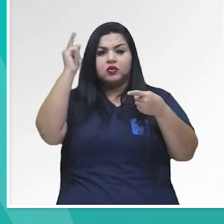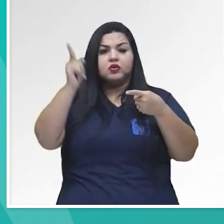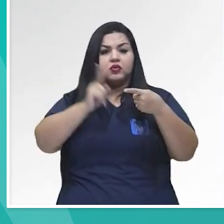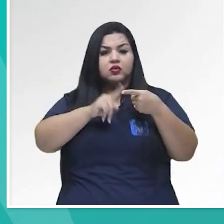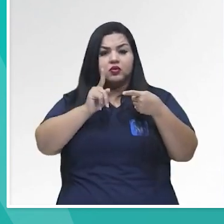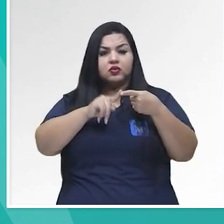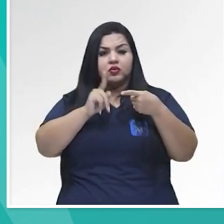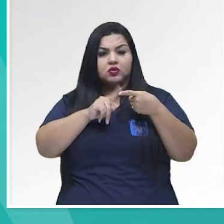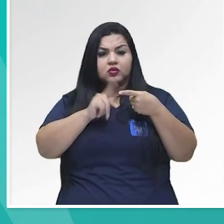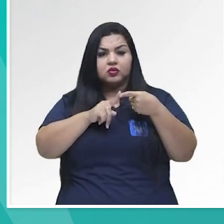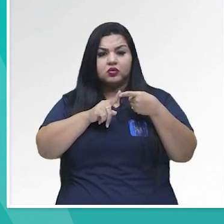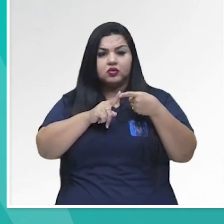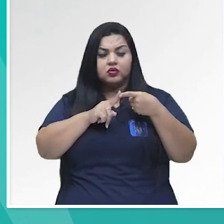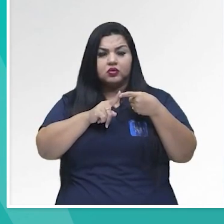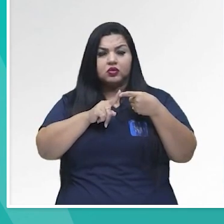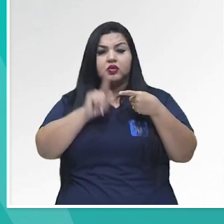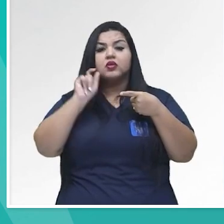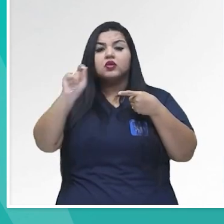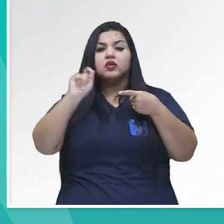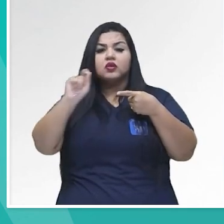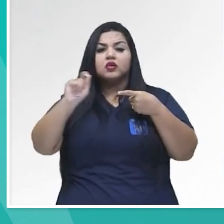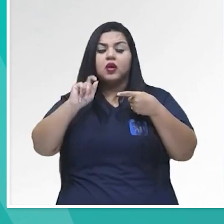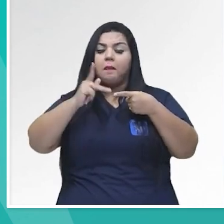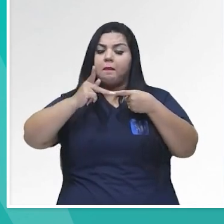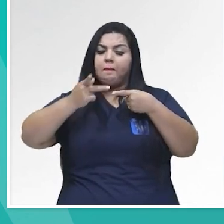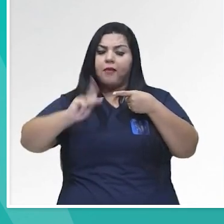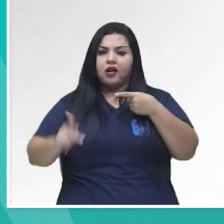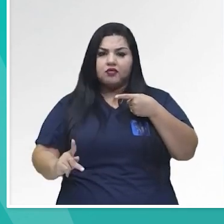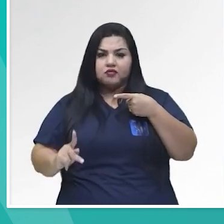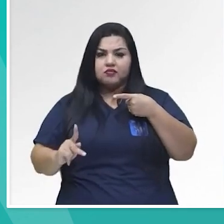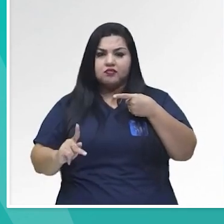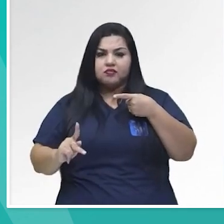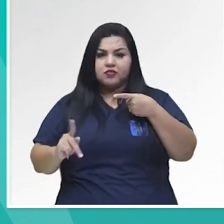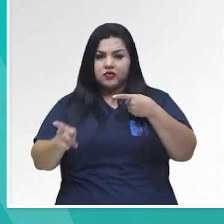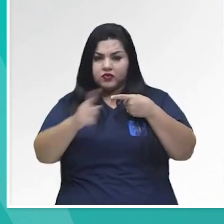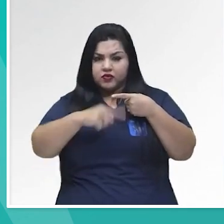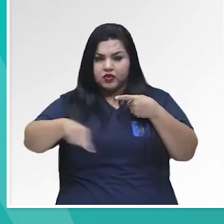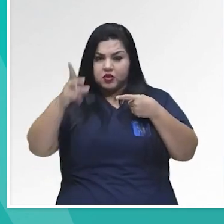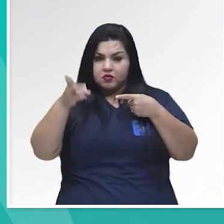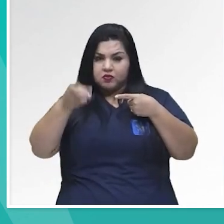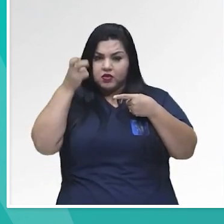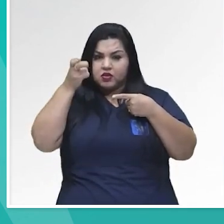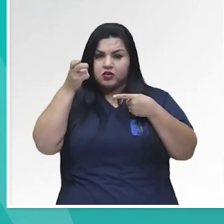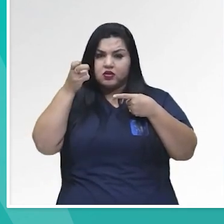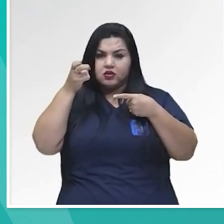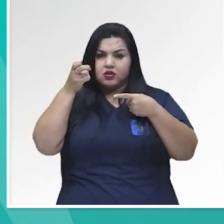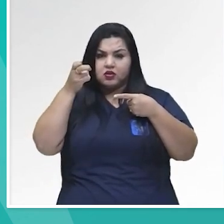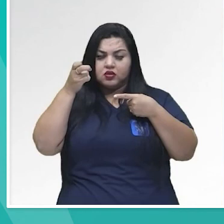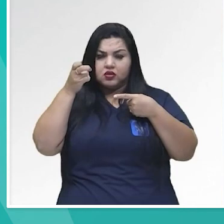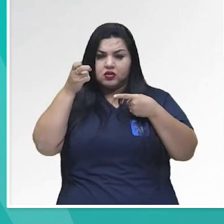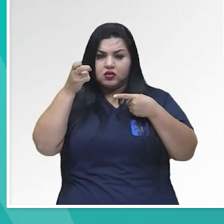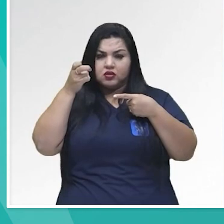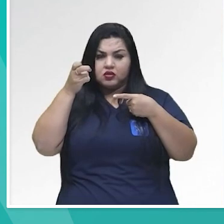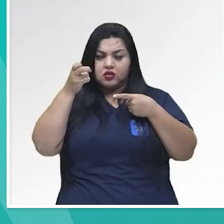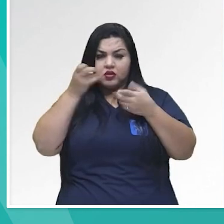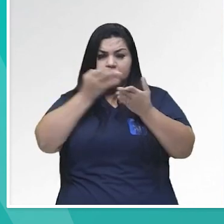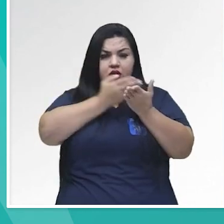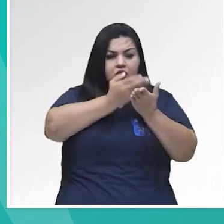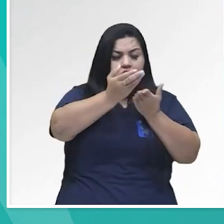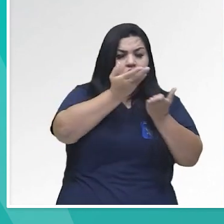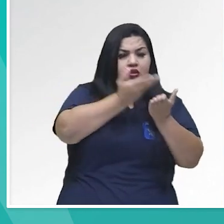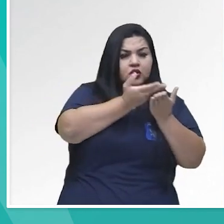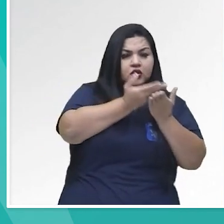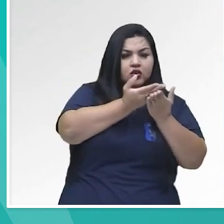coisa, o que é paradigma? E aí que você percebeu no início da nossa